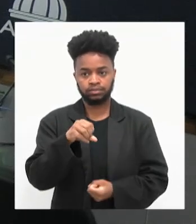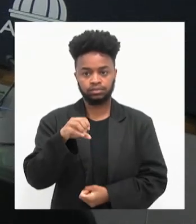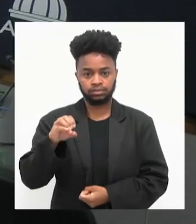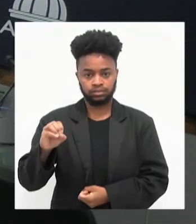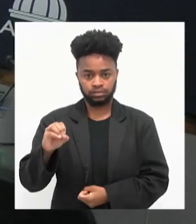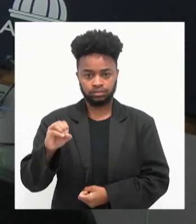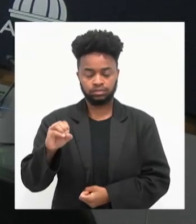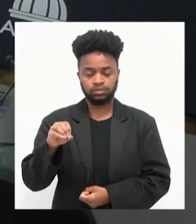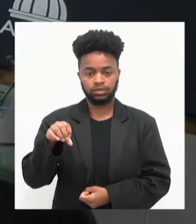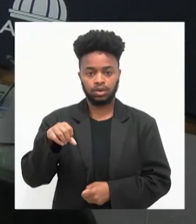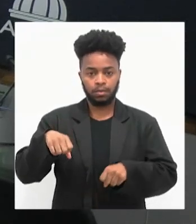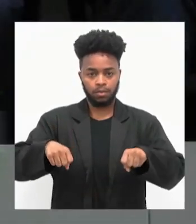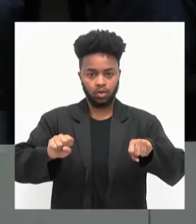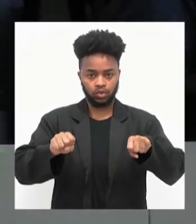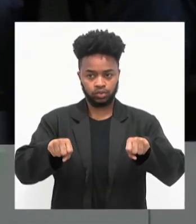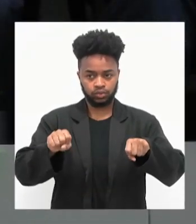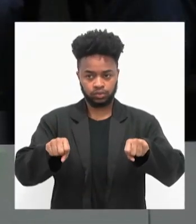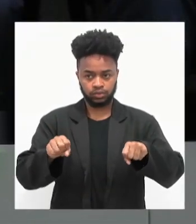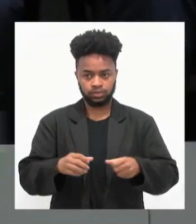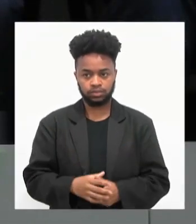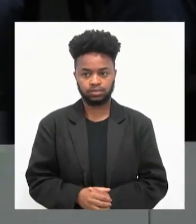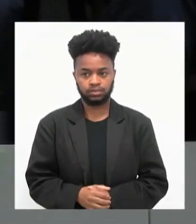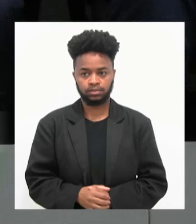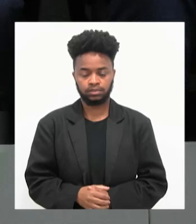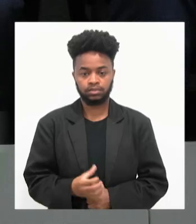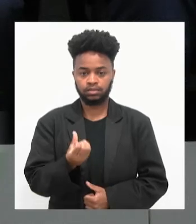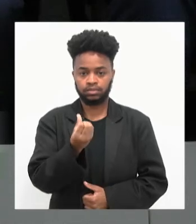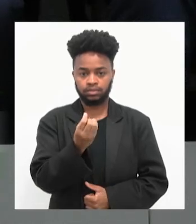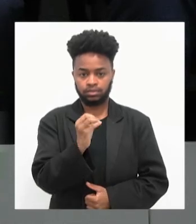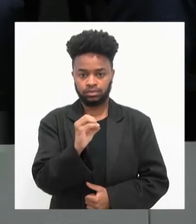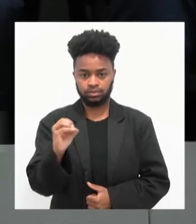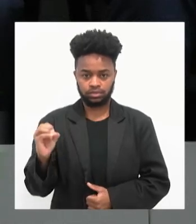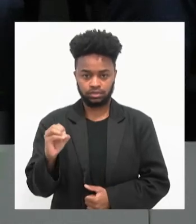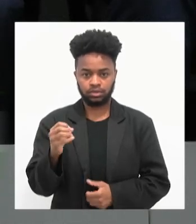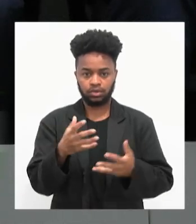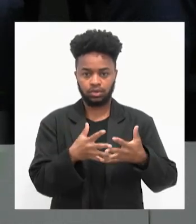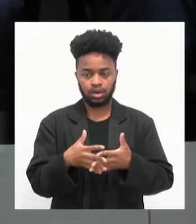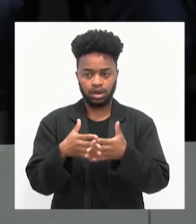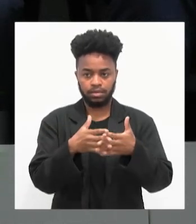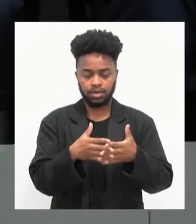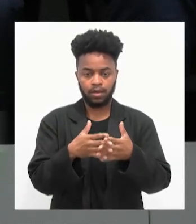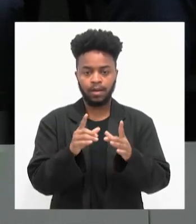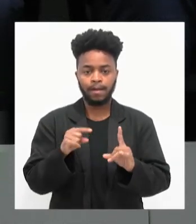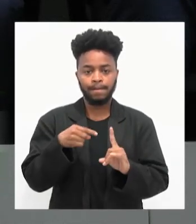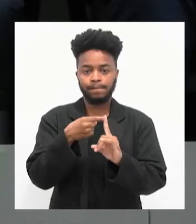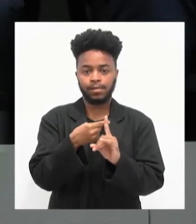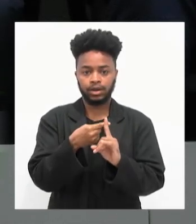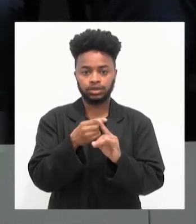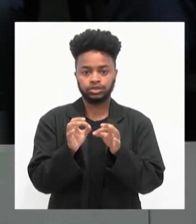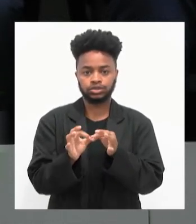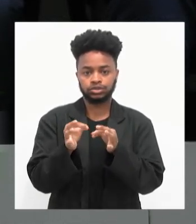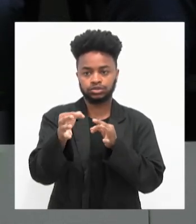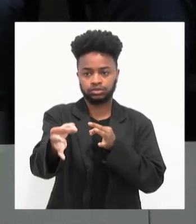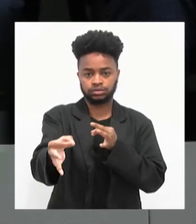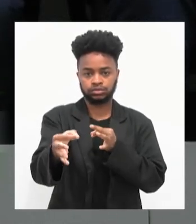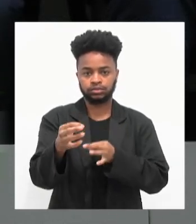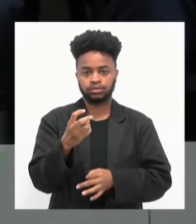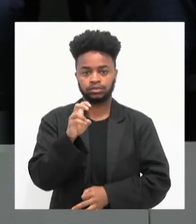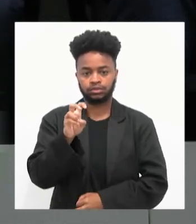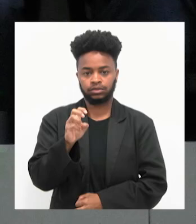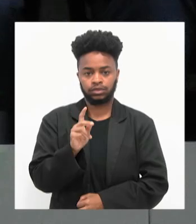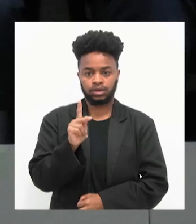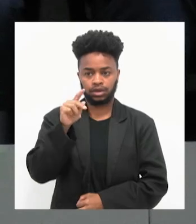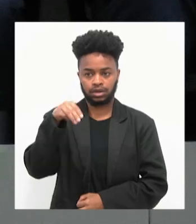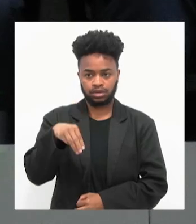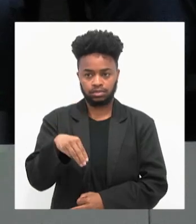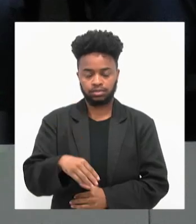R$90 a moto. R$90 a moto. E R$600 o caminhão, mais a quilometragem de 5 km carregado, né? Que